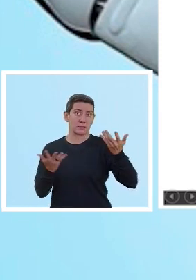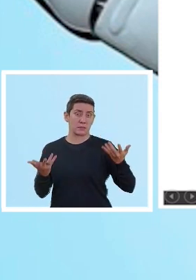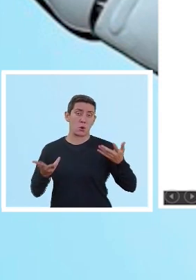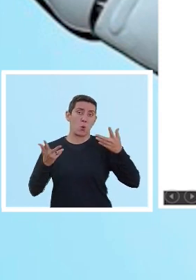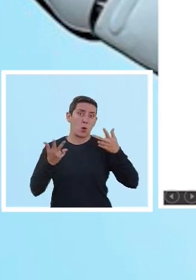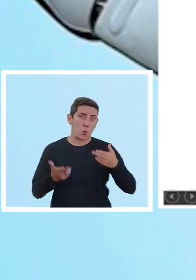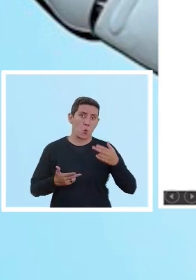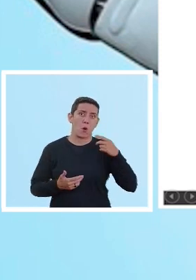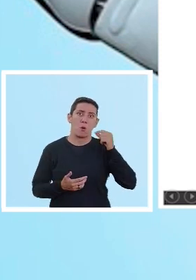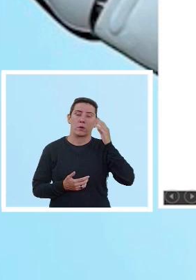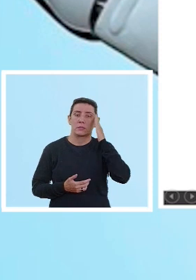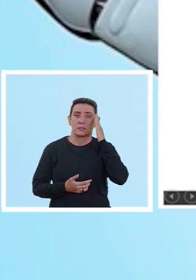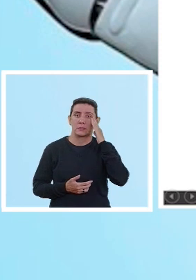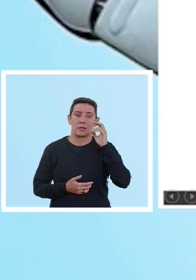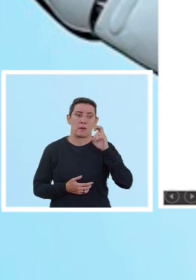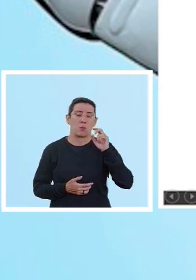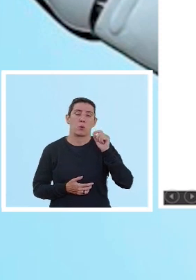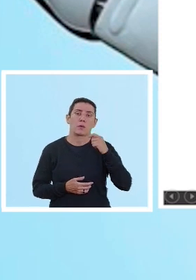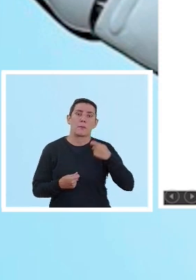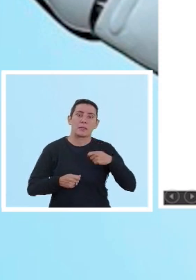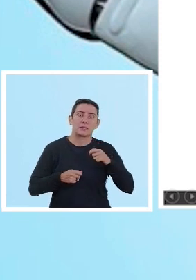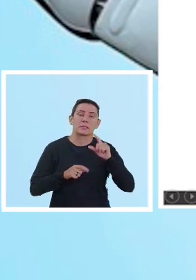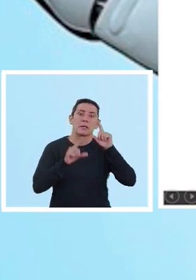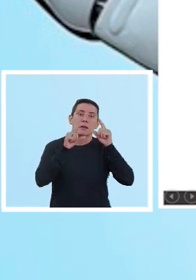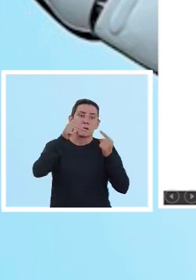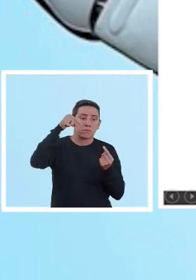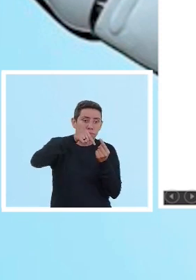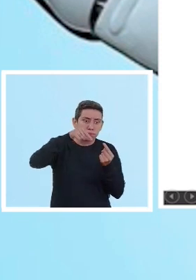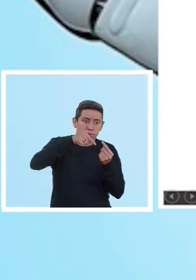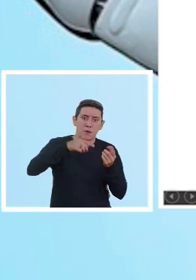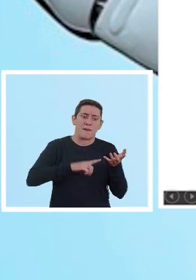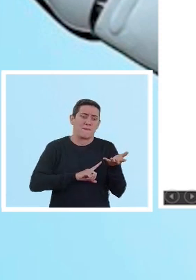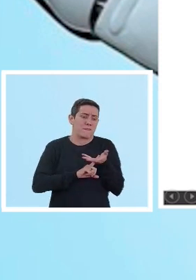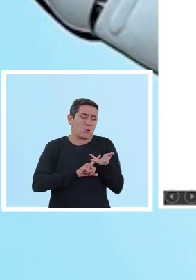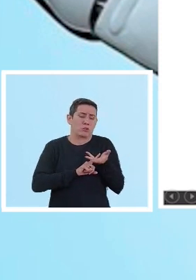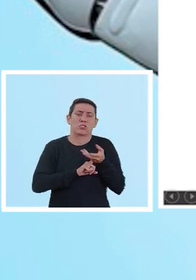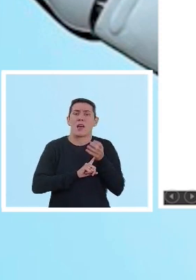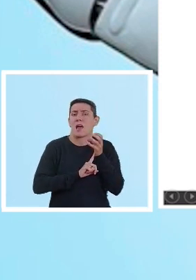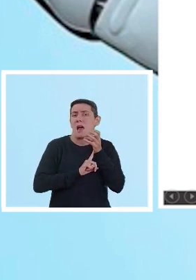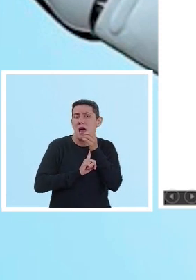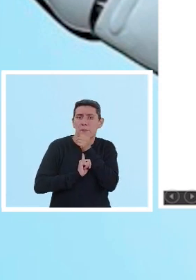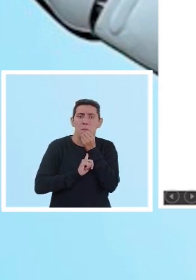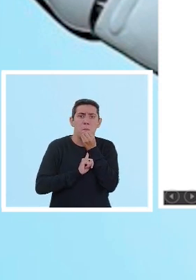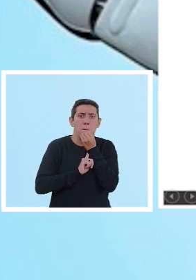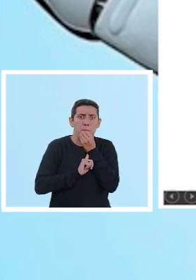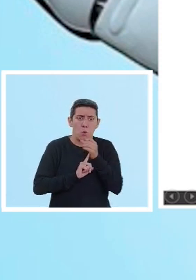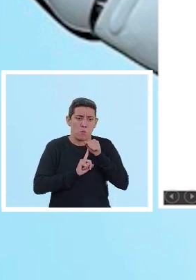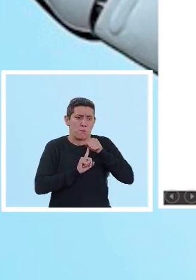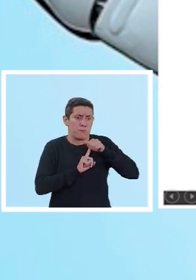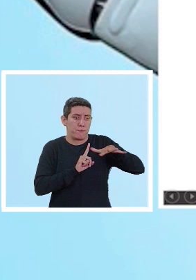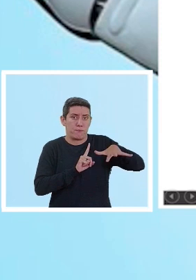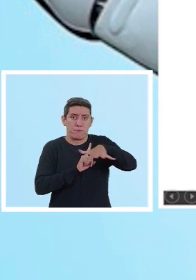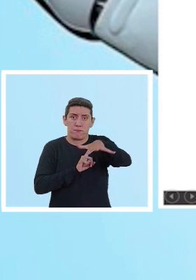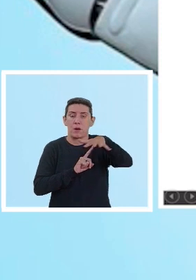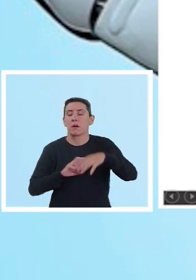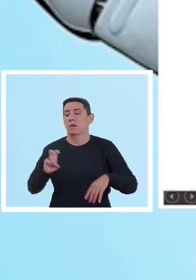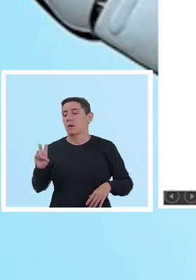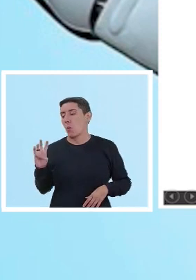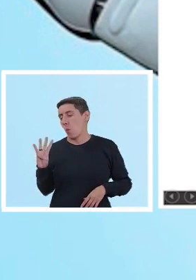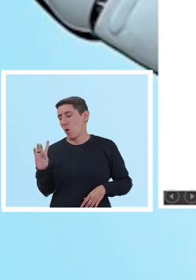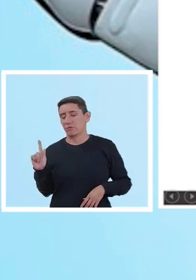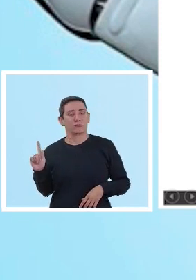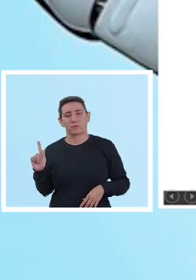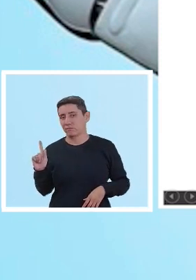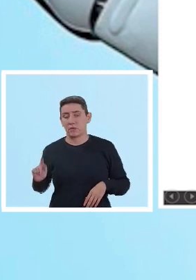essas de alta precisão de baixa latência de banda alta né então o 4G e não atende e o